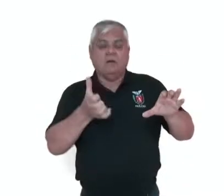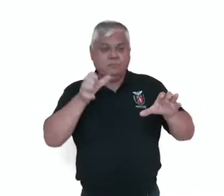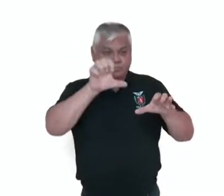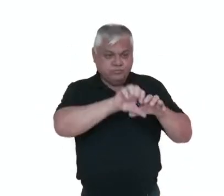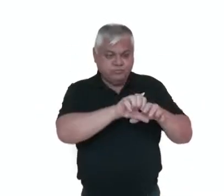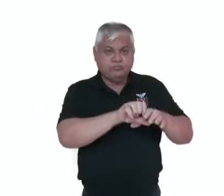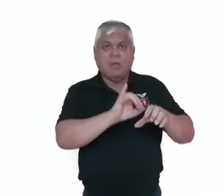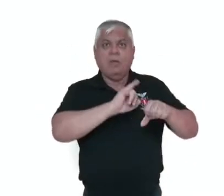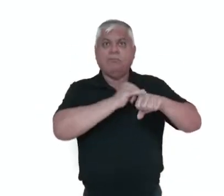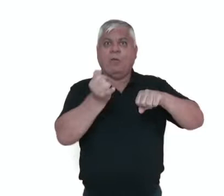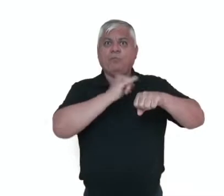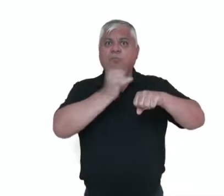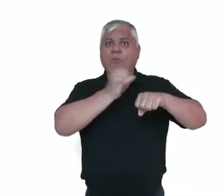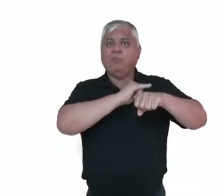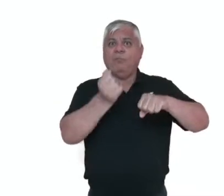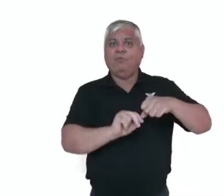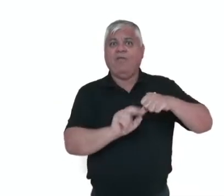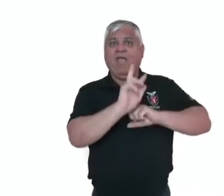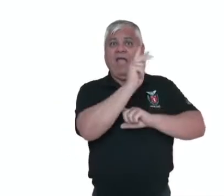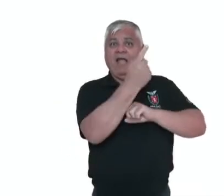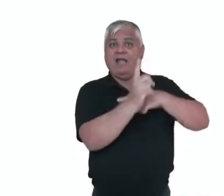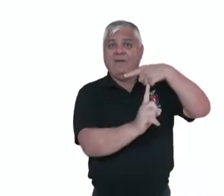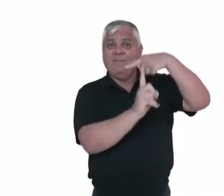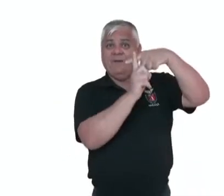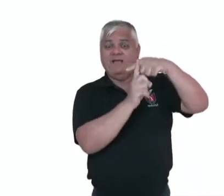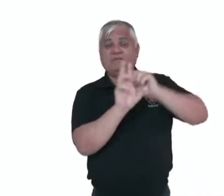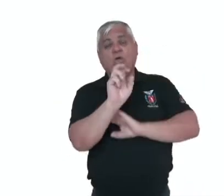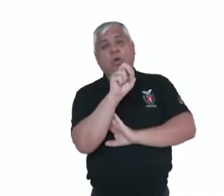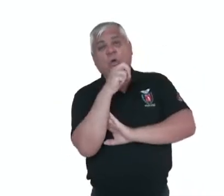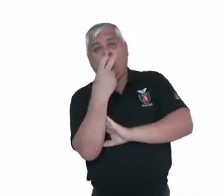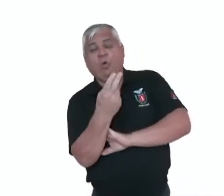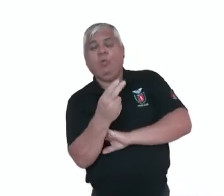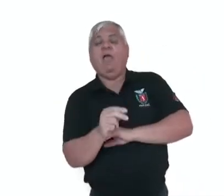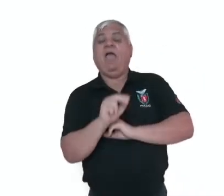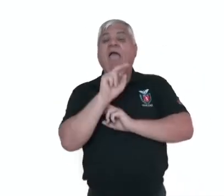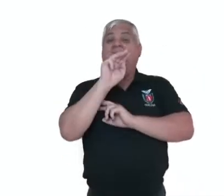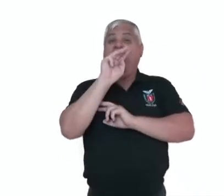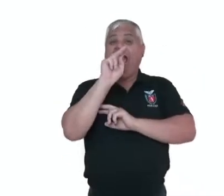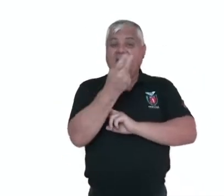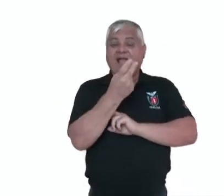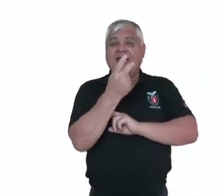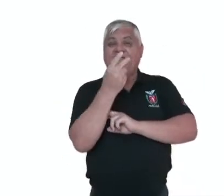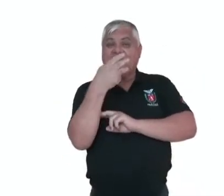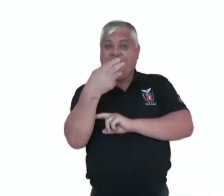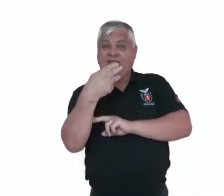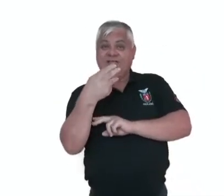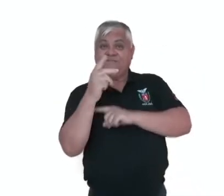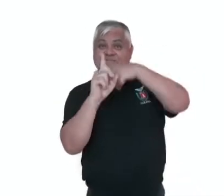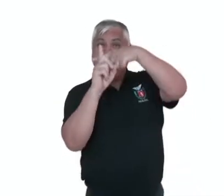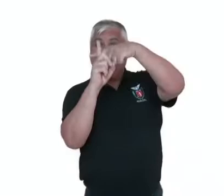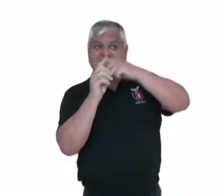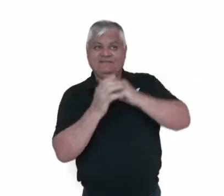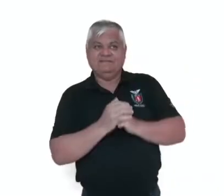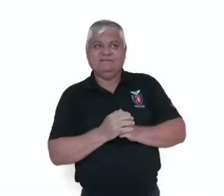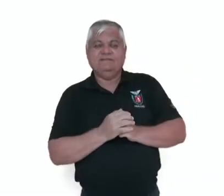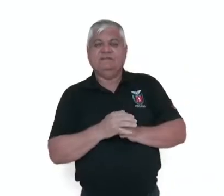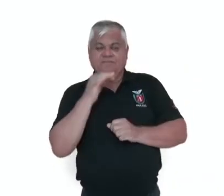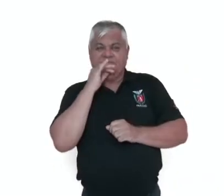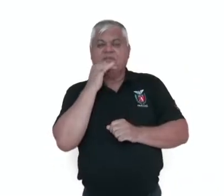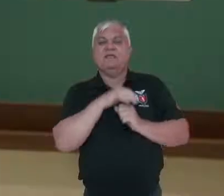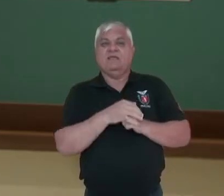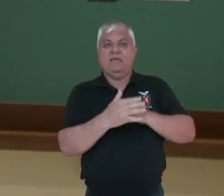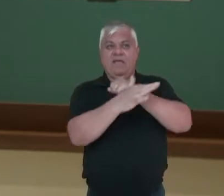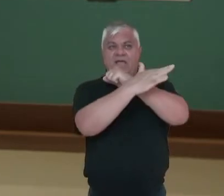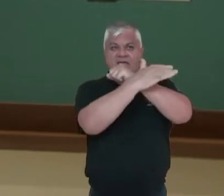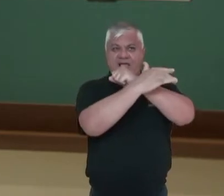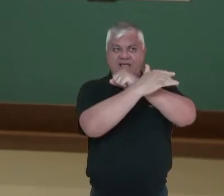dos íons H+, ou hidrônio H3O+, em solução aquosa. E aqui a gente tem, o ácido clorídrico e o